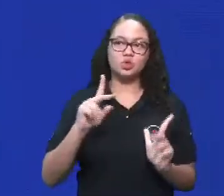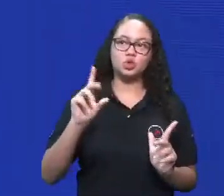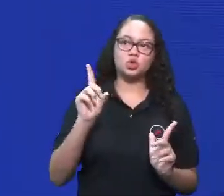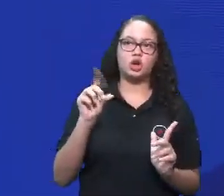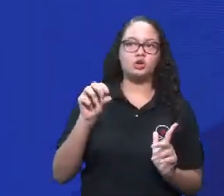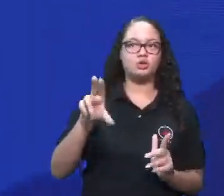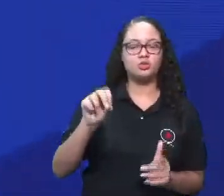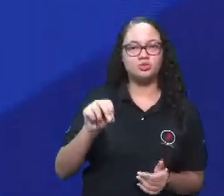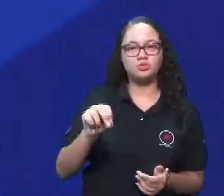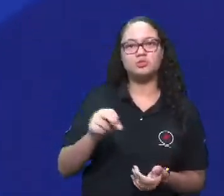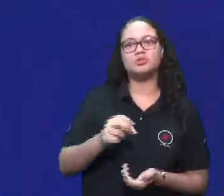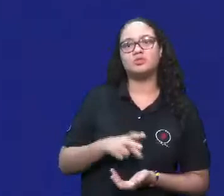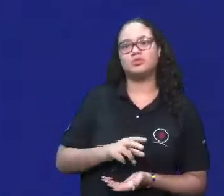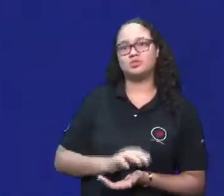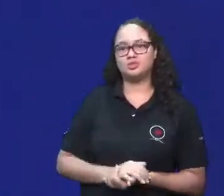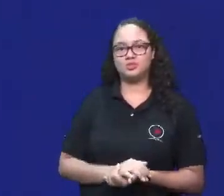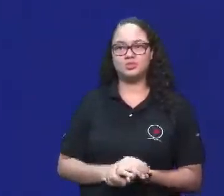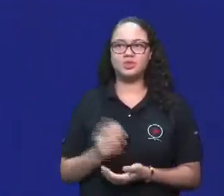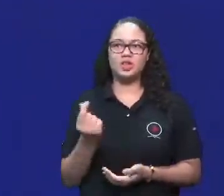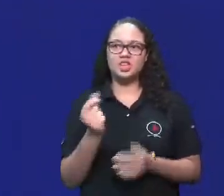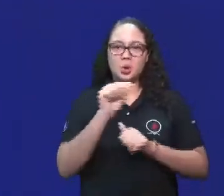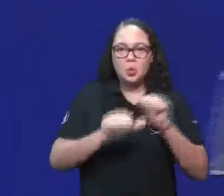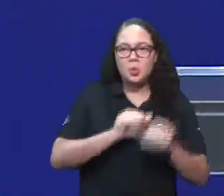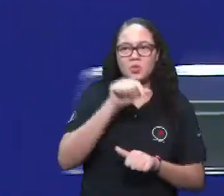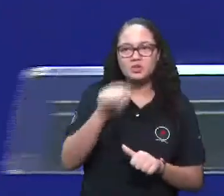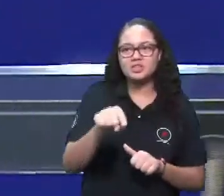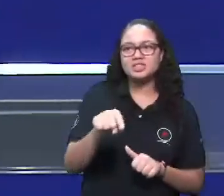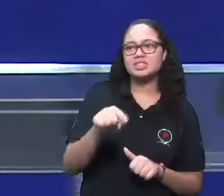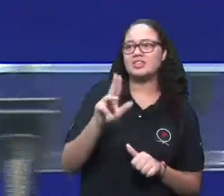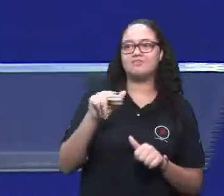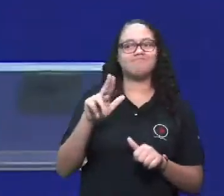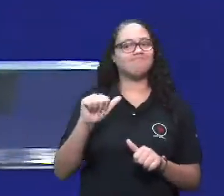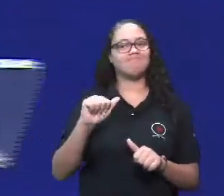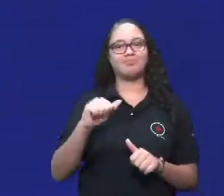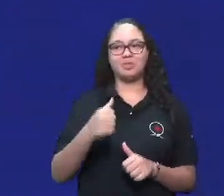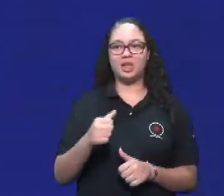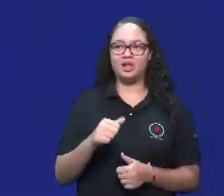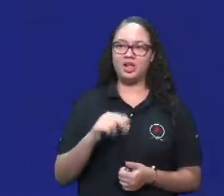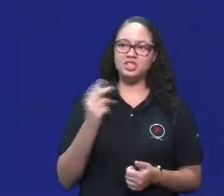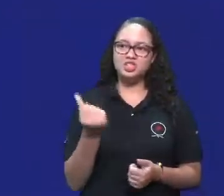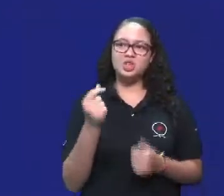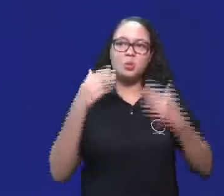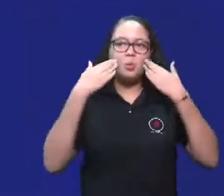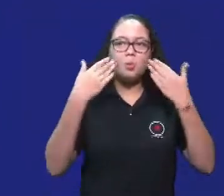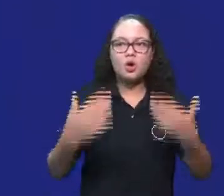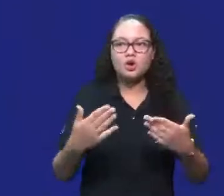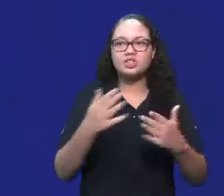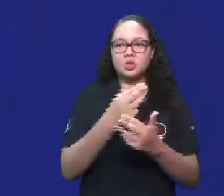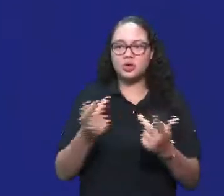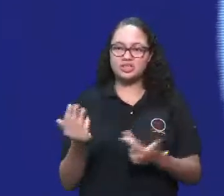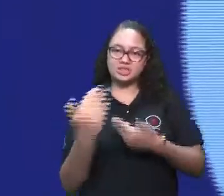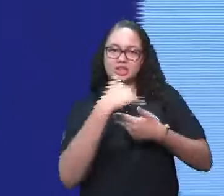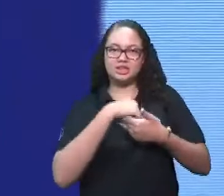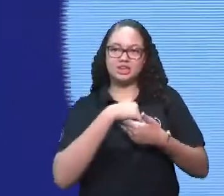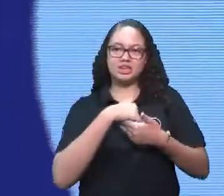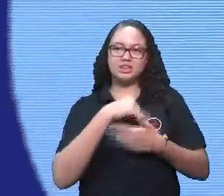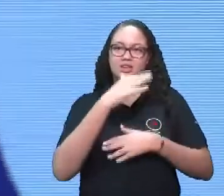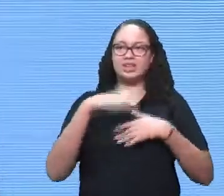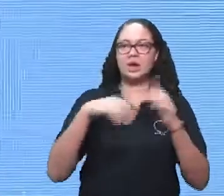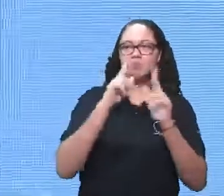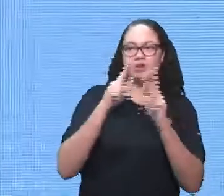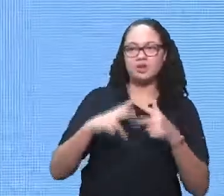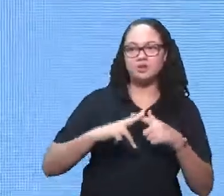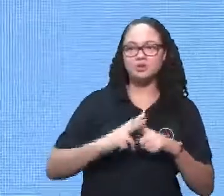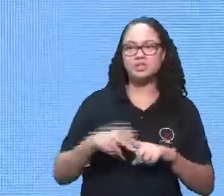Você entende isso, irmão? Dinheiro não vai mudar você. Dinheiro só coloca para fora o que está dentro. Então, se conserte com Deus, se alinhe com